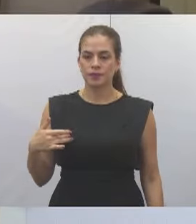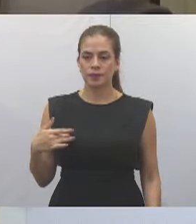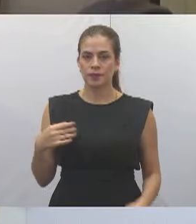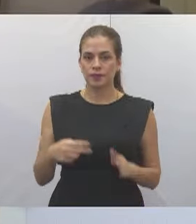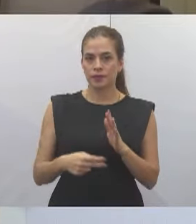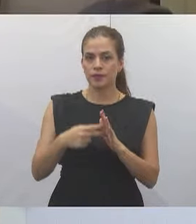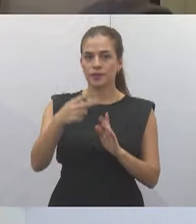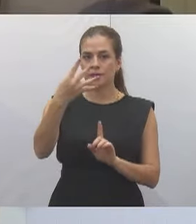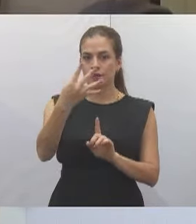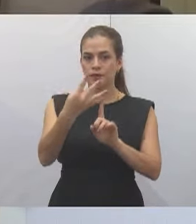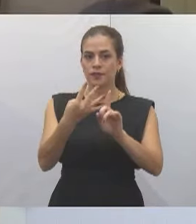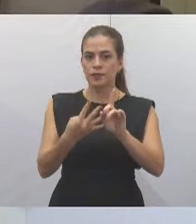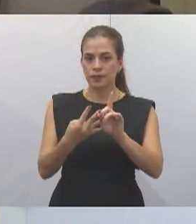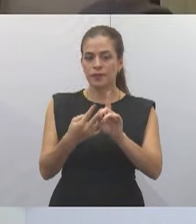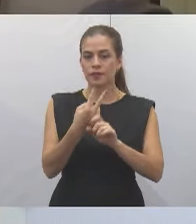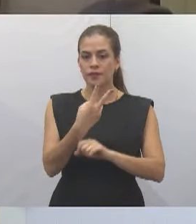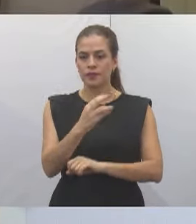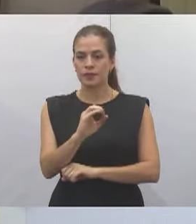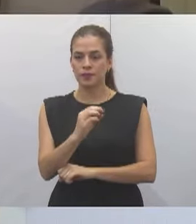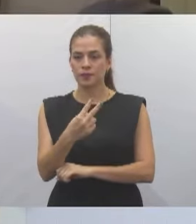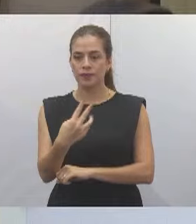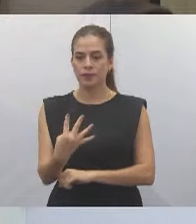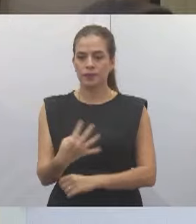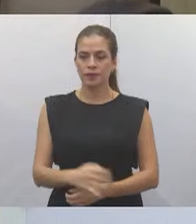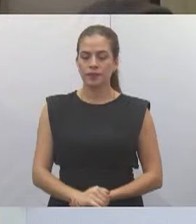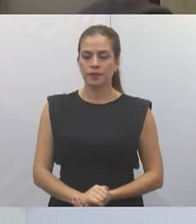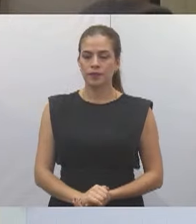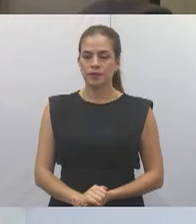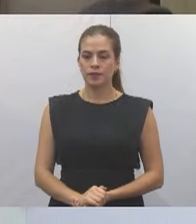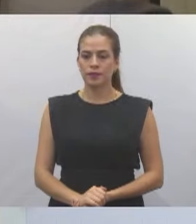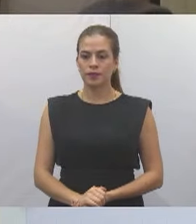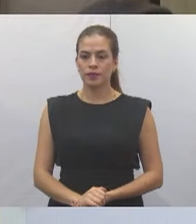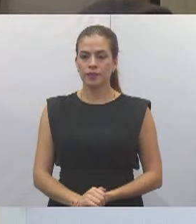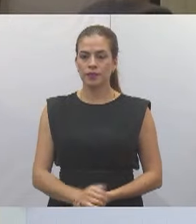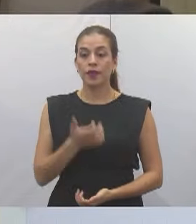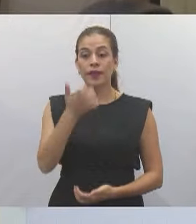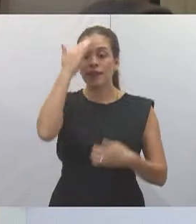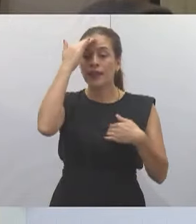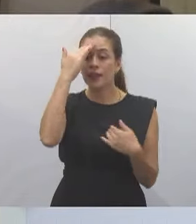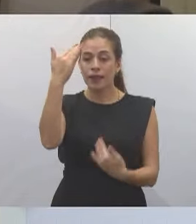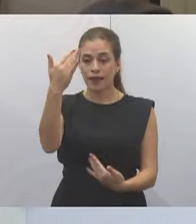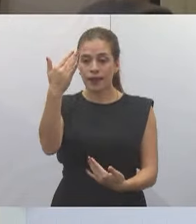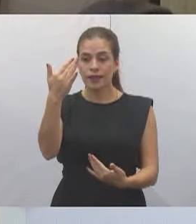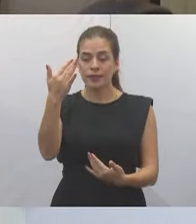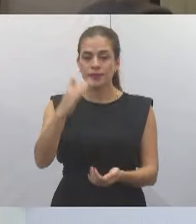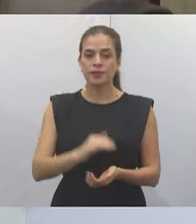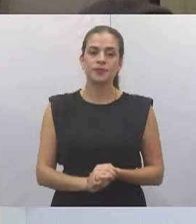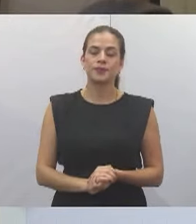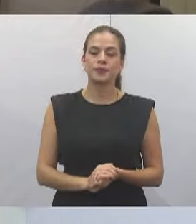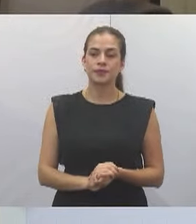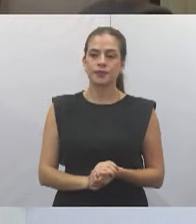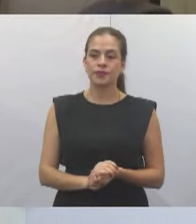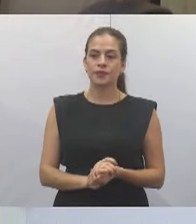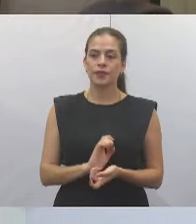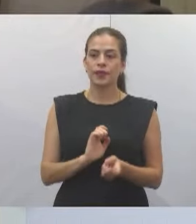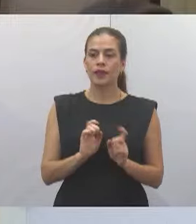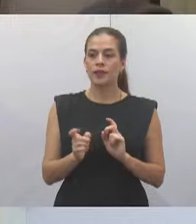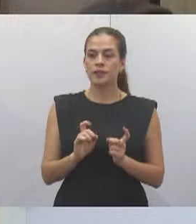segundo quadrimestre de 2024. Gostaria de agradecer a sessão da